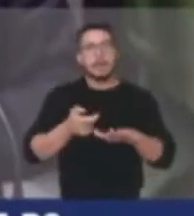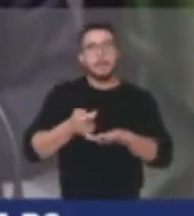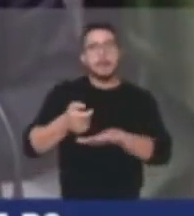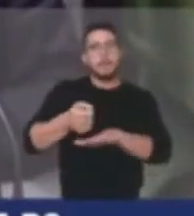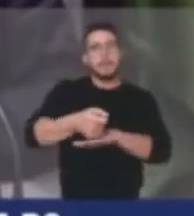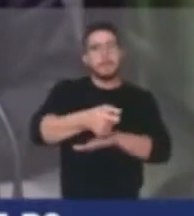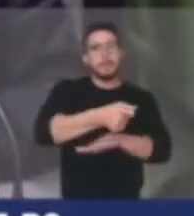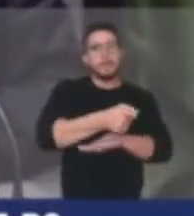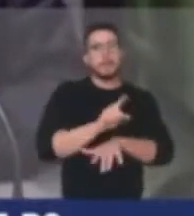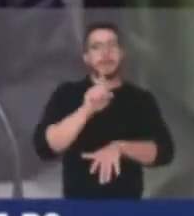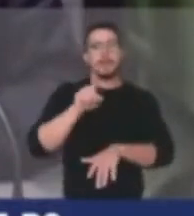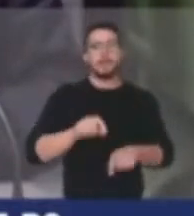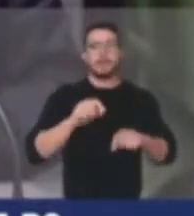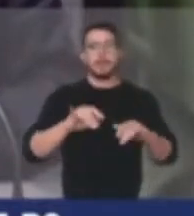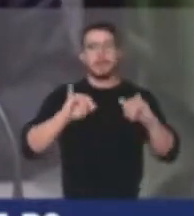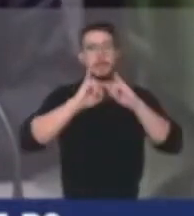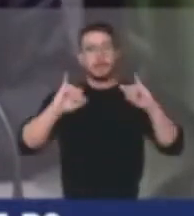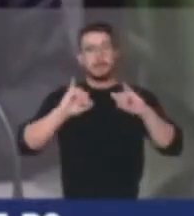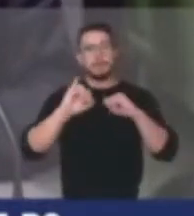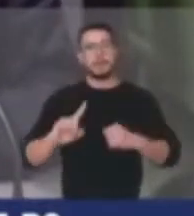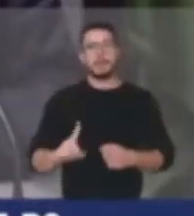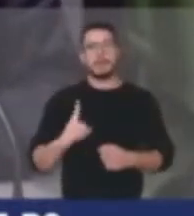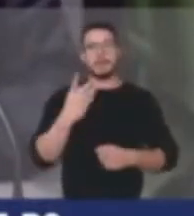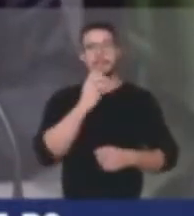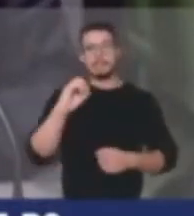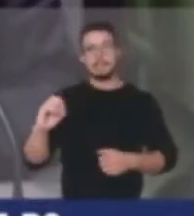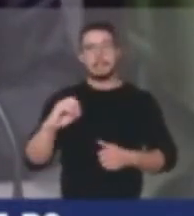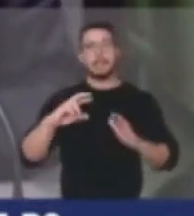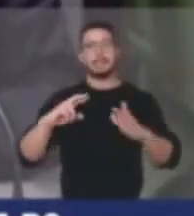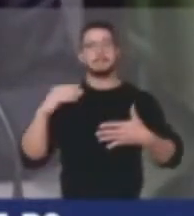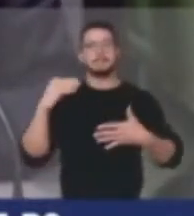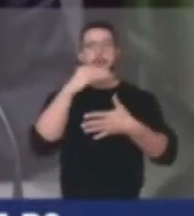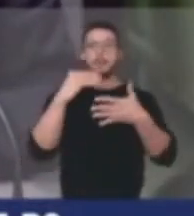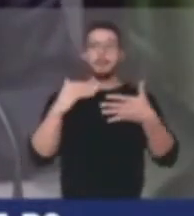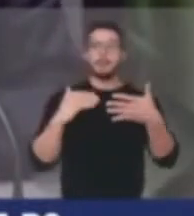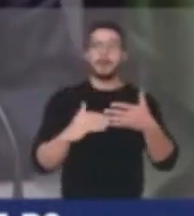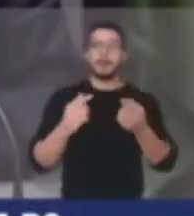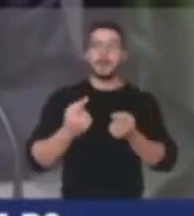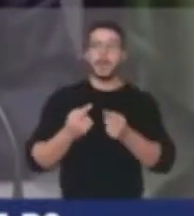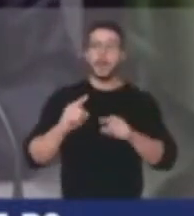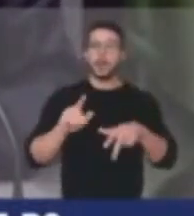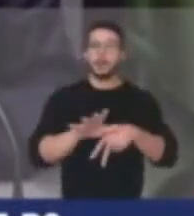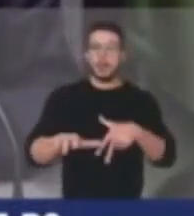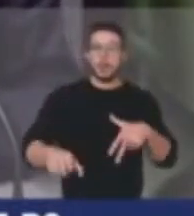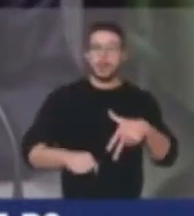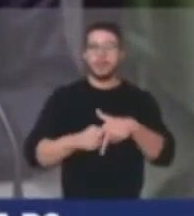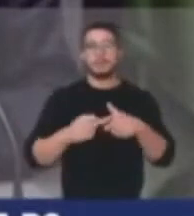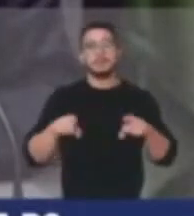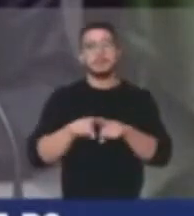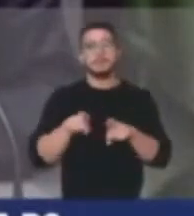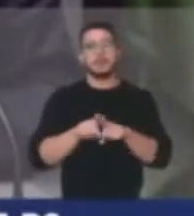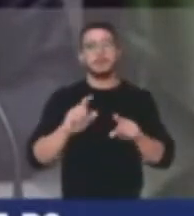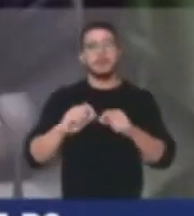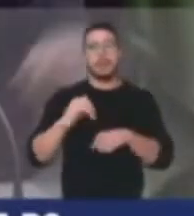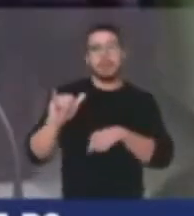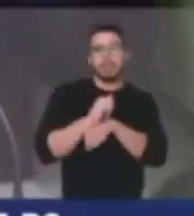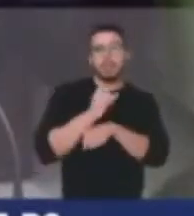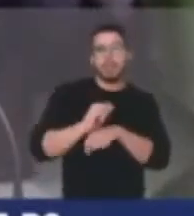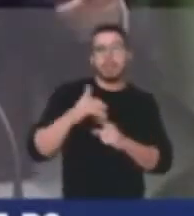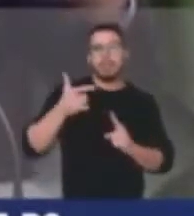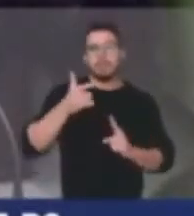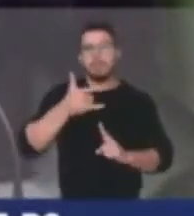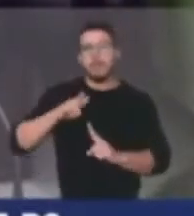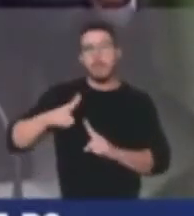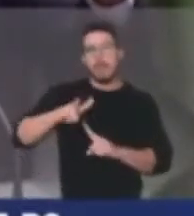contra a corrupção, na divulgação e da forma como eles manipulavam a opinião pública,